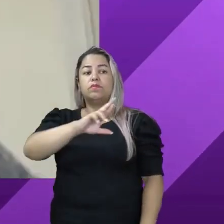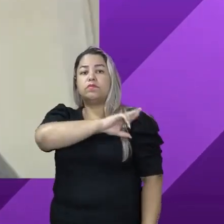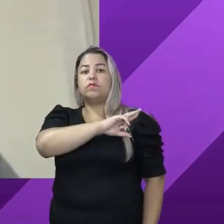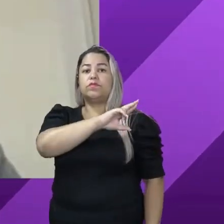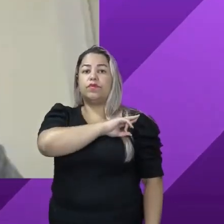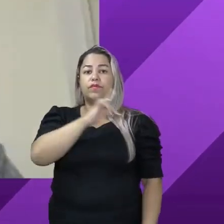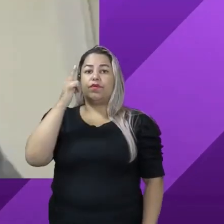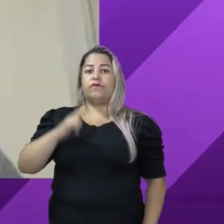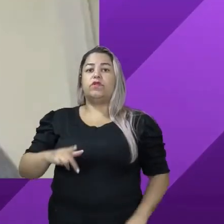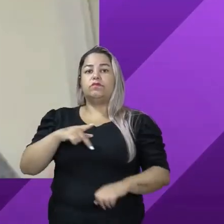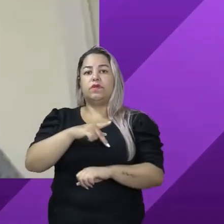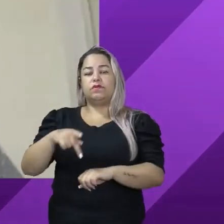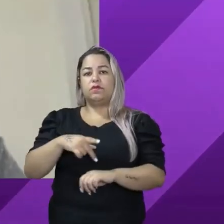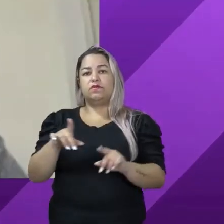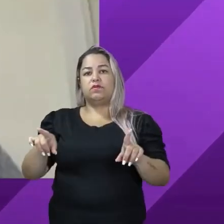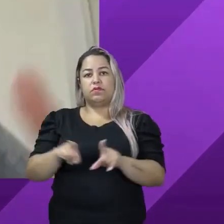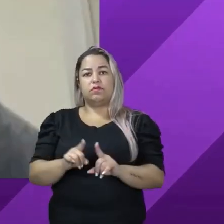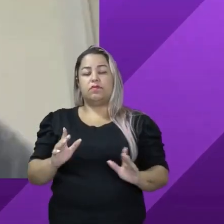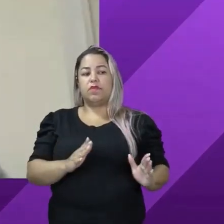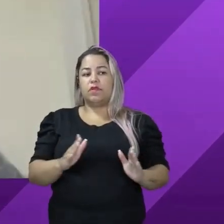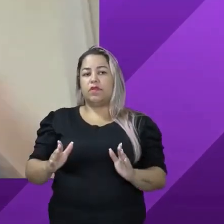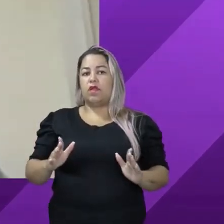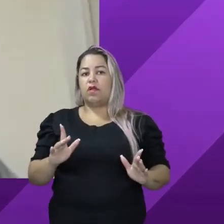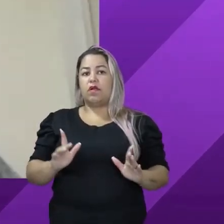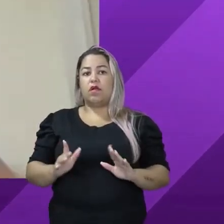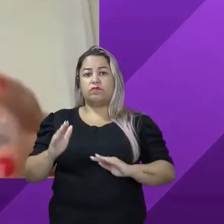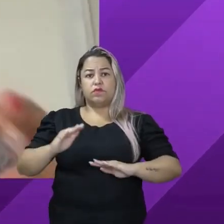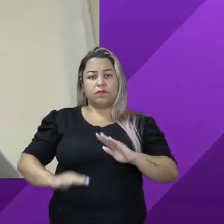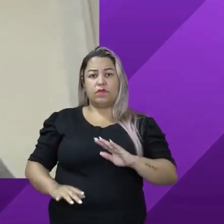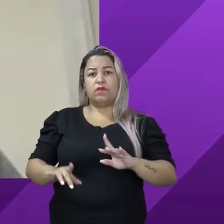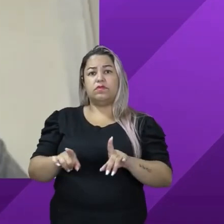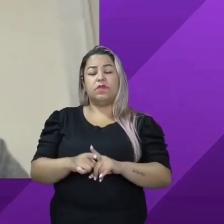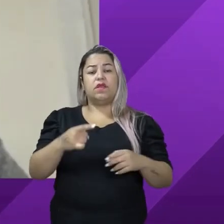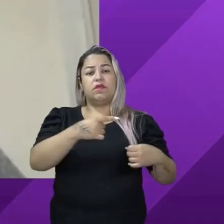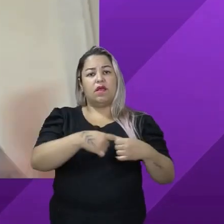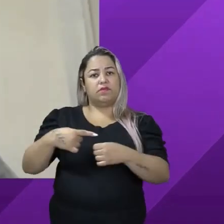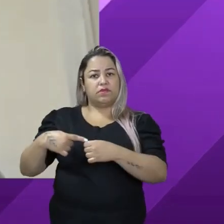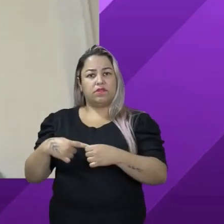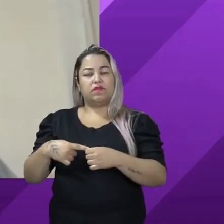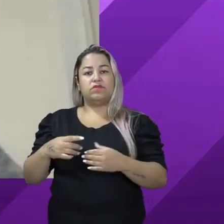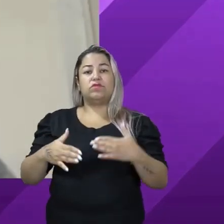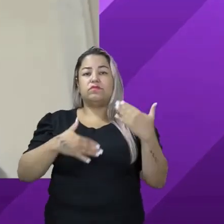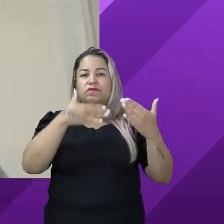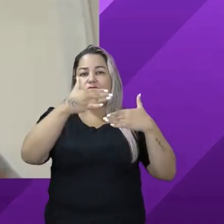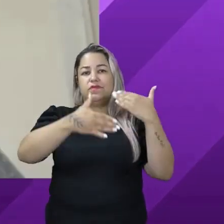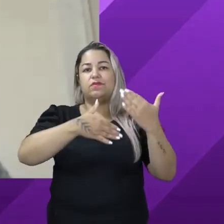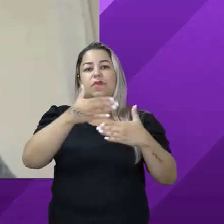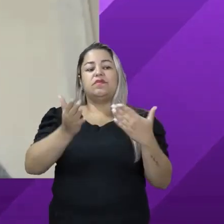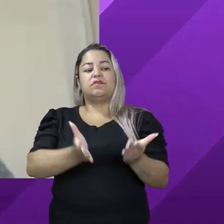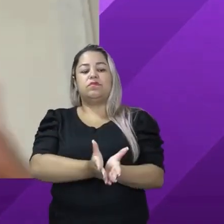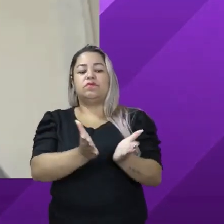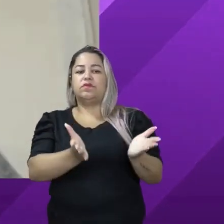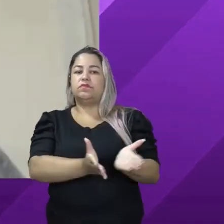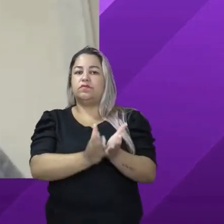responsabilidade internacional, nós posicionarmos que as maiorias minorizadas, as cidades em desenvolvimento ou mais pobres do